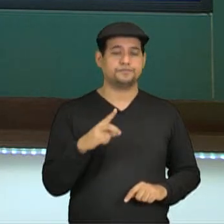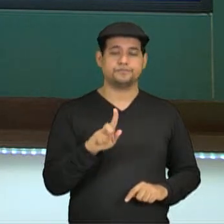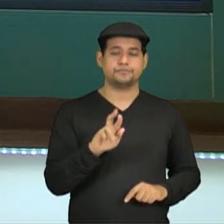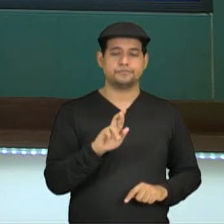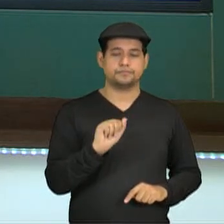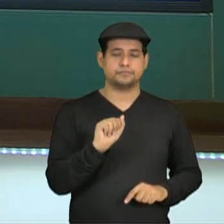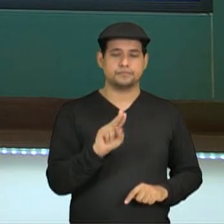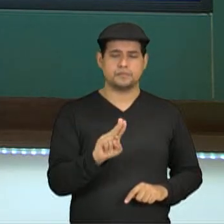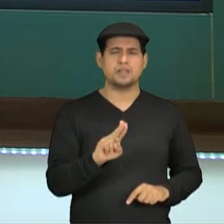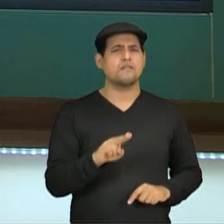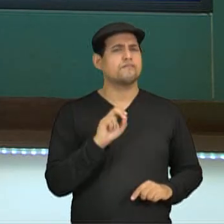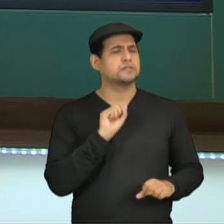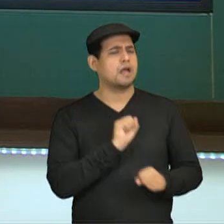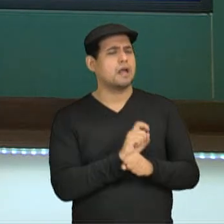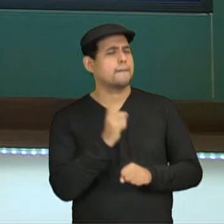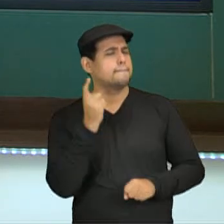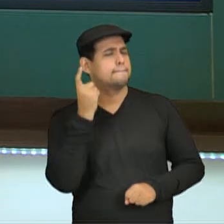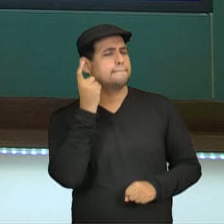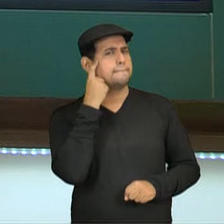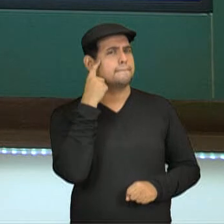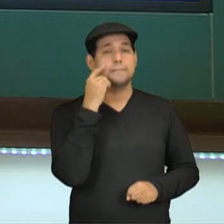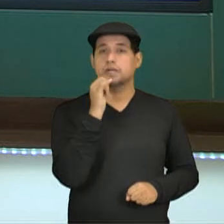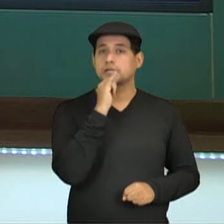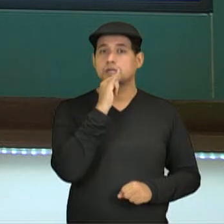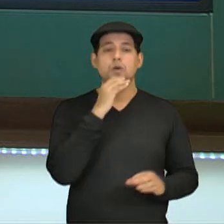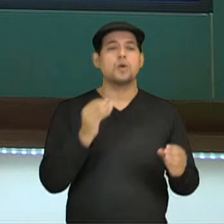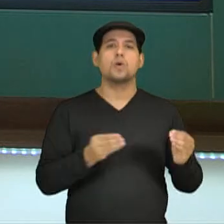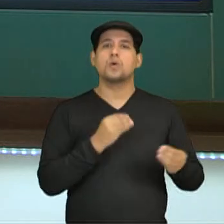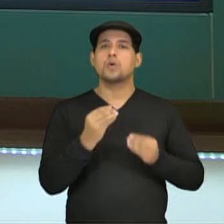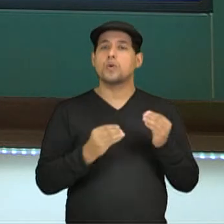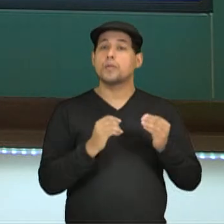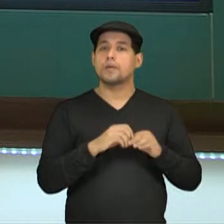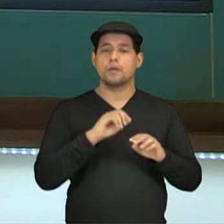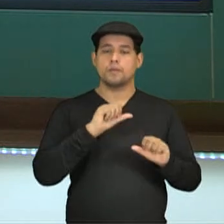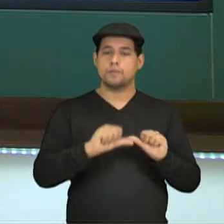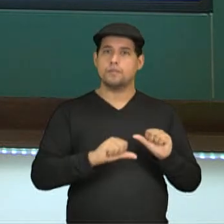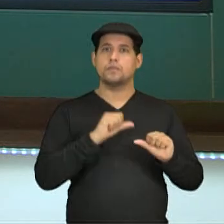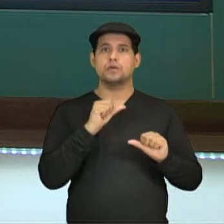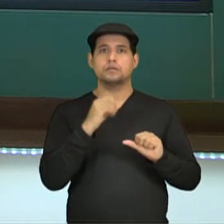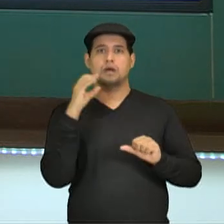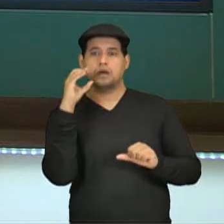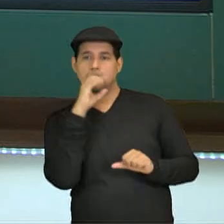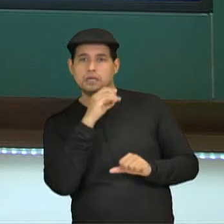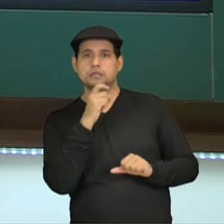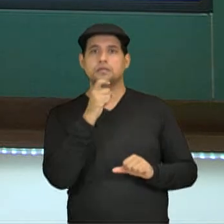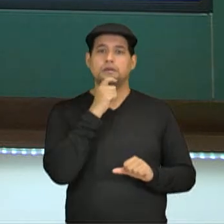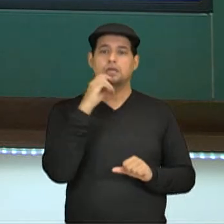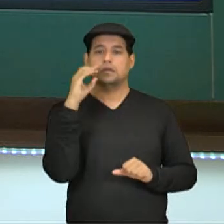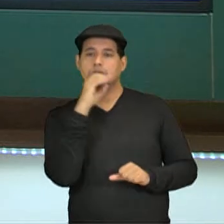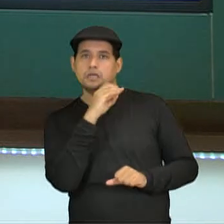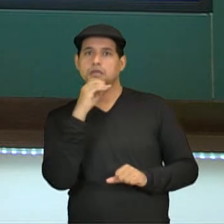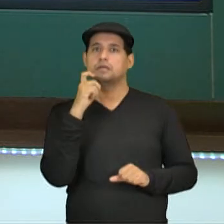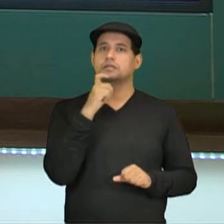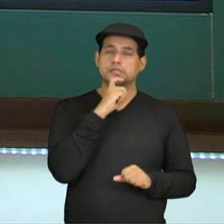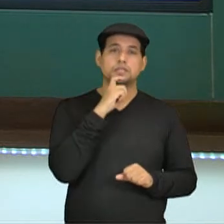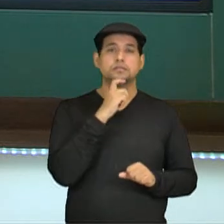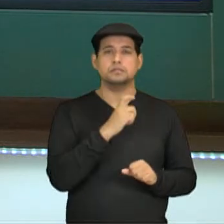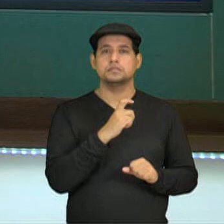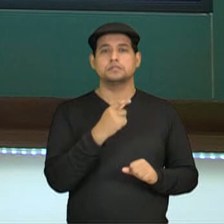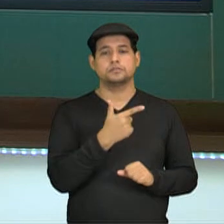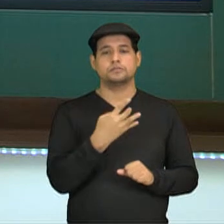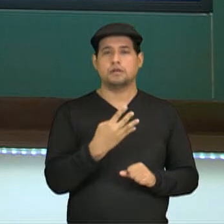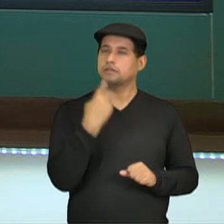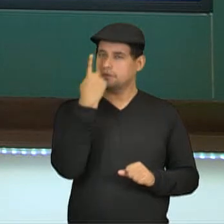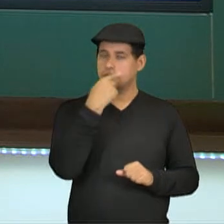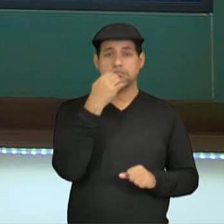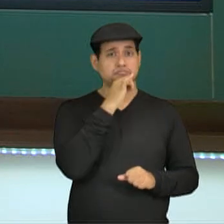aqui, ó. Você já parou para pensar em como a temperatura varia ao longo de 24 horas? O que acontece? Nós temos uma temperatura